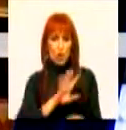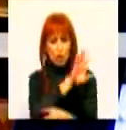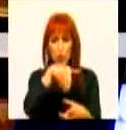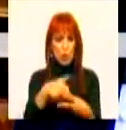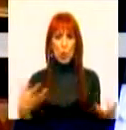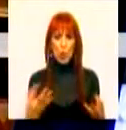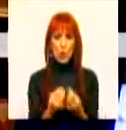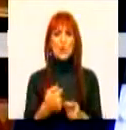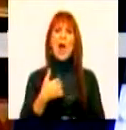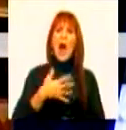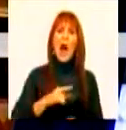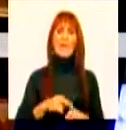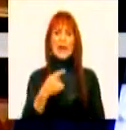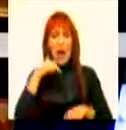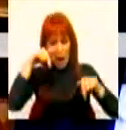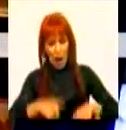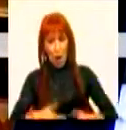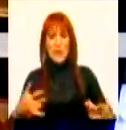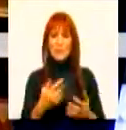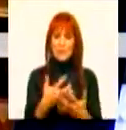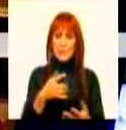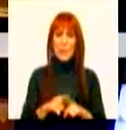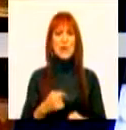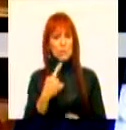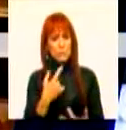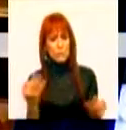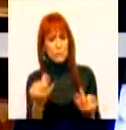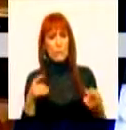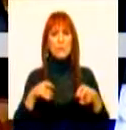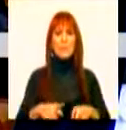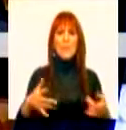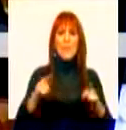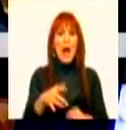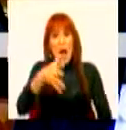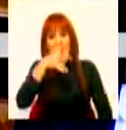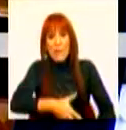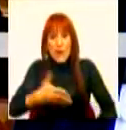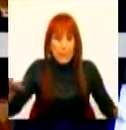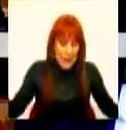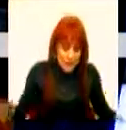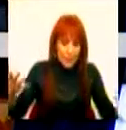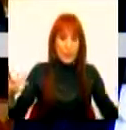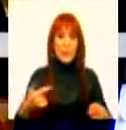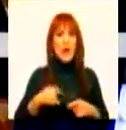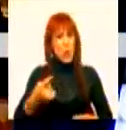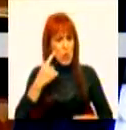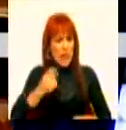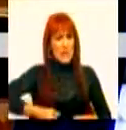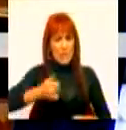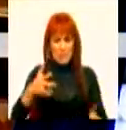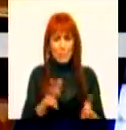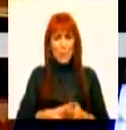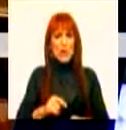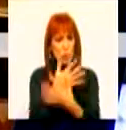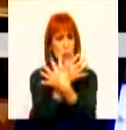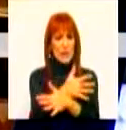conjunto. Eu queria, desde já, sublinhar e salientar que, infelizmente, eu conheço bem a realidade